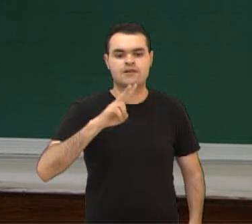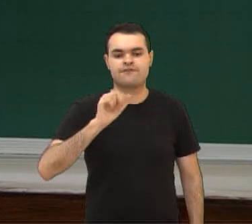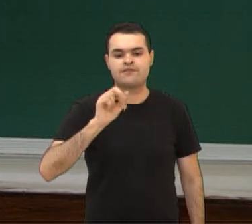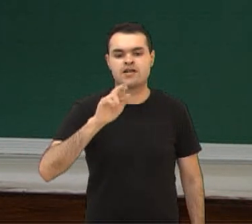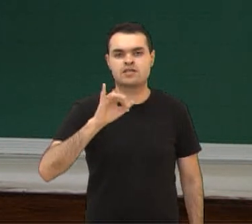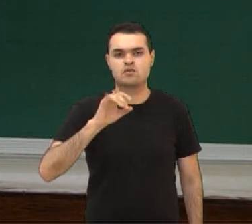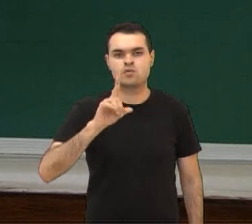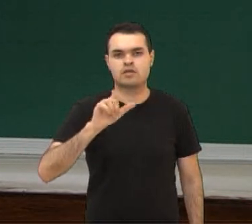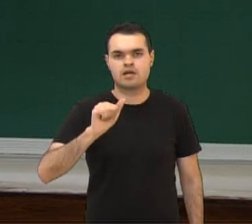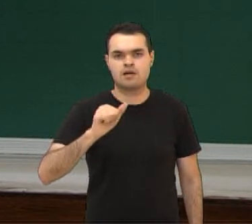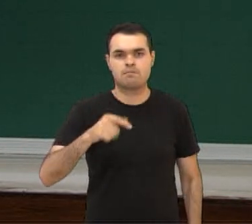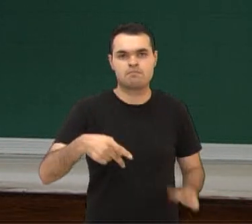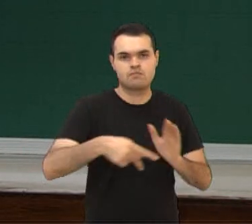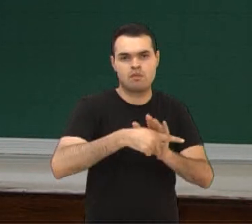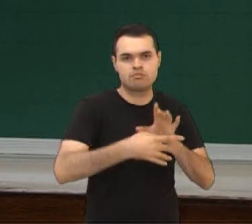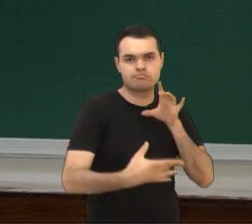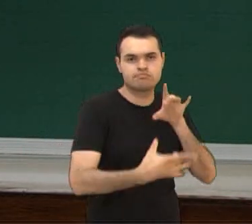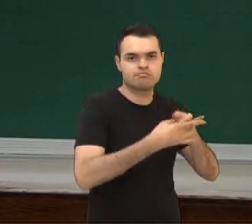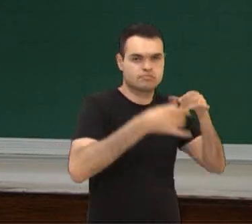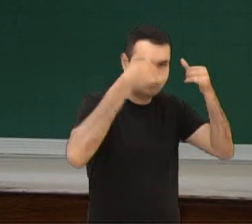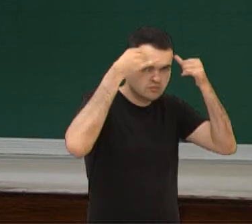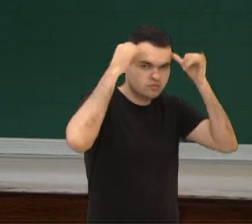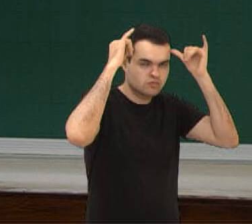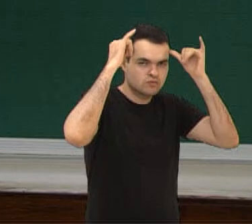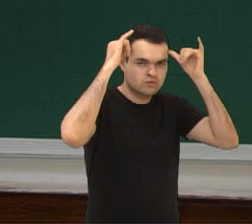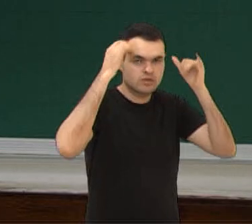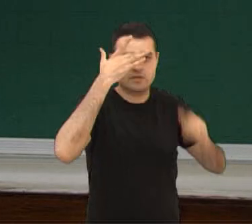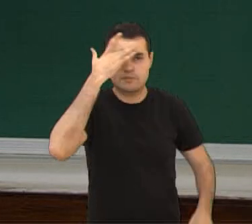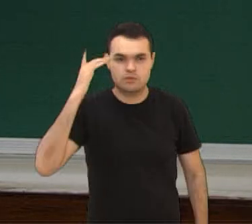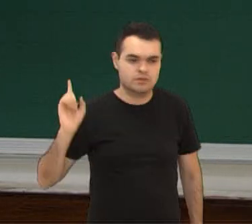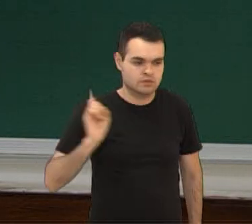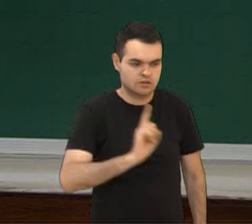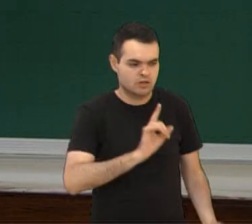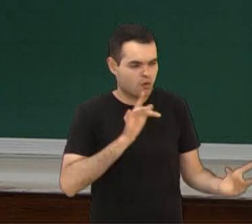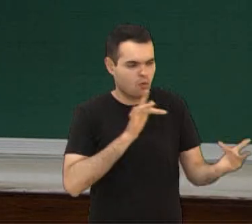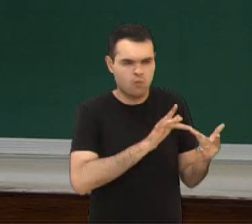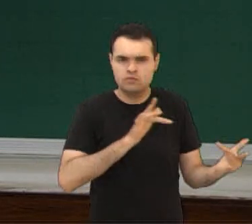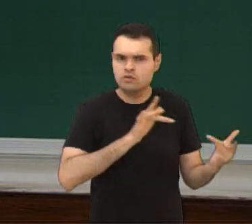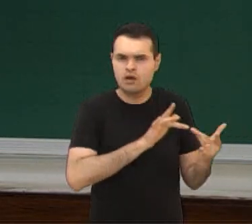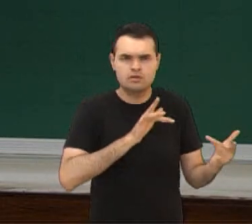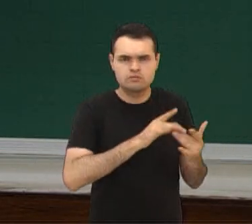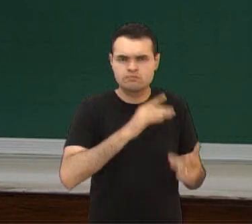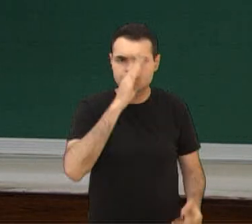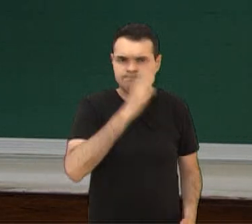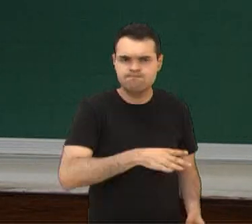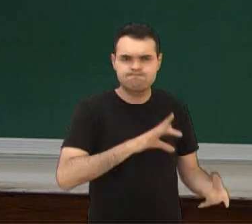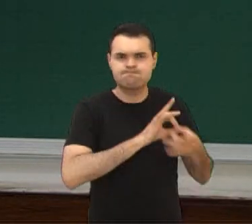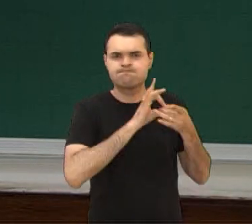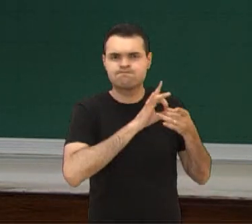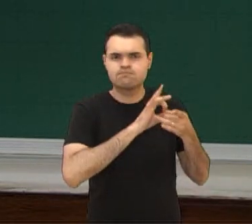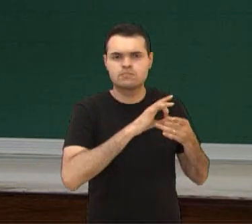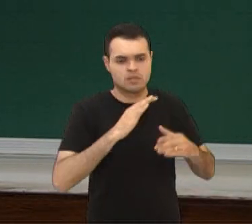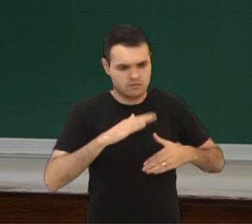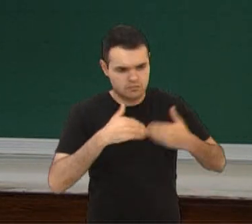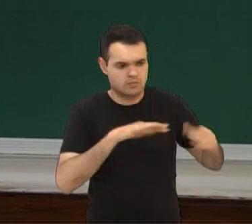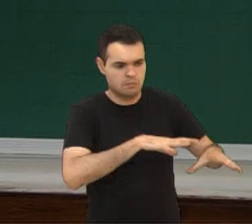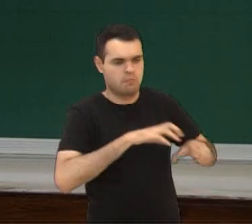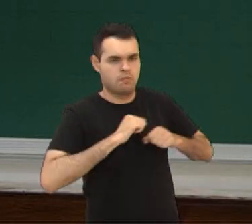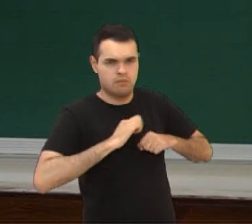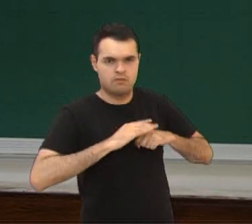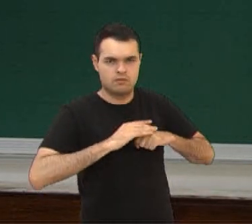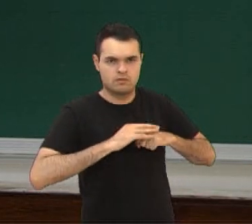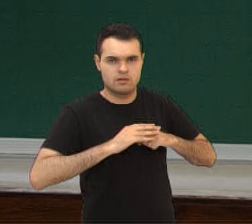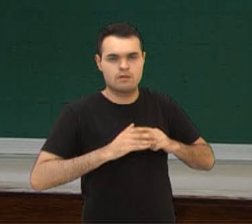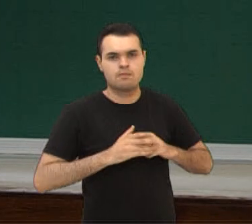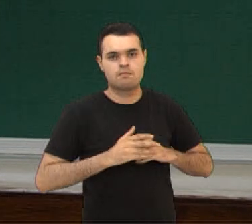bovina. E que as pessoas que estavam em contato direto com esses animais, eles também desenvolviam esse tipo de varíola, de